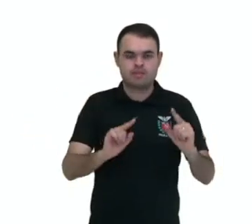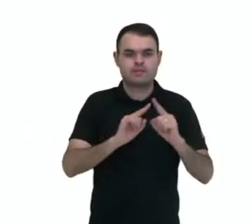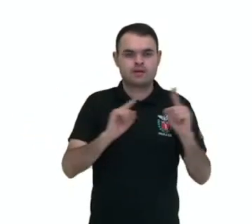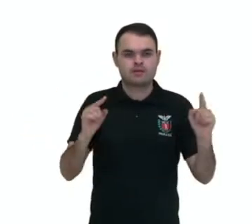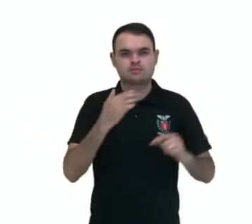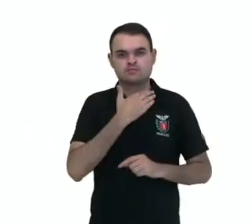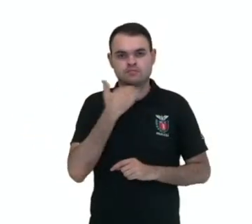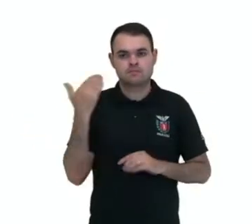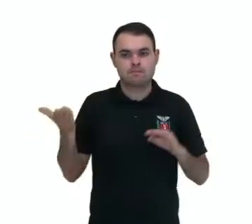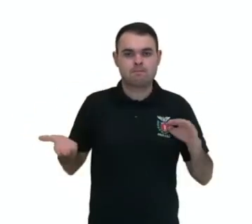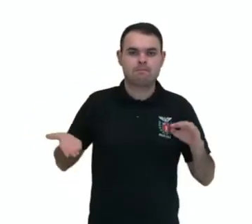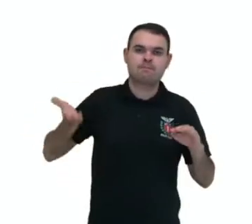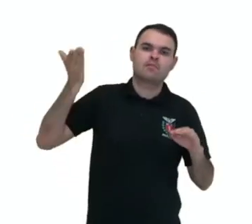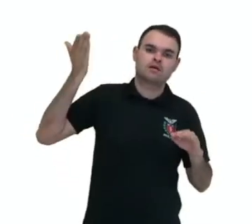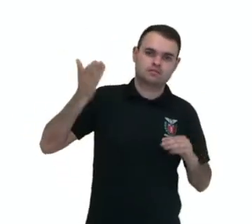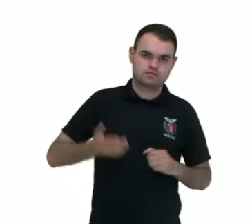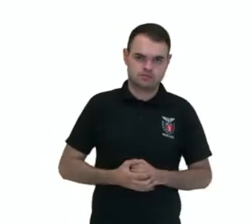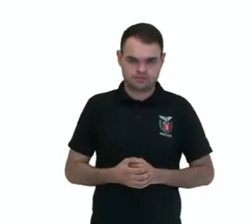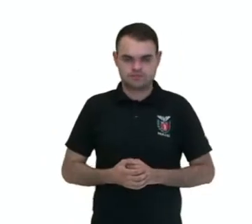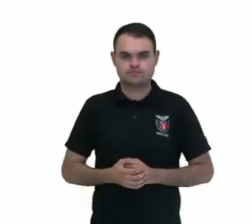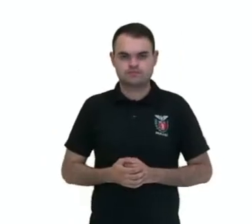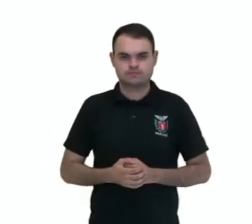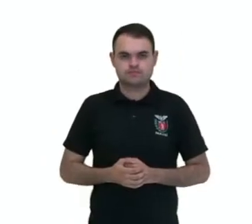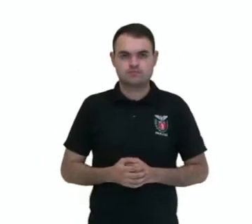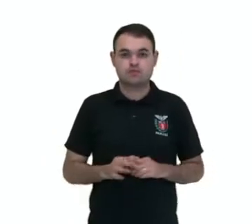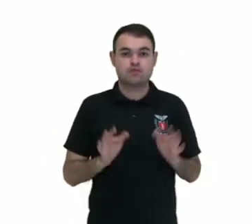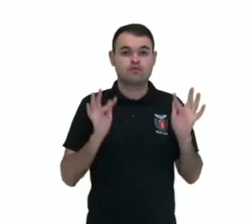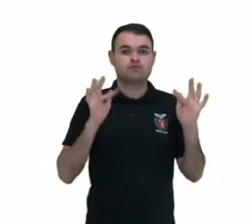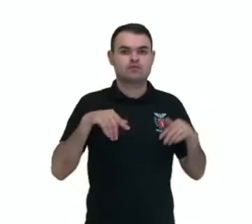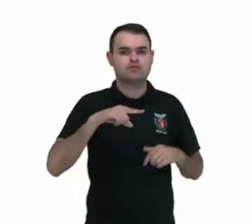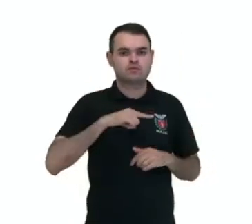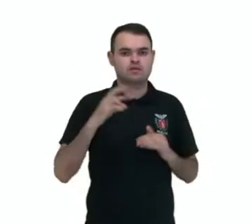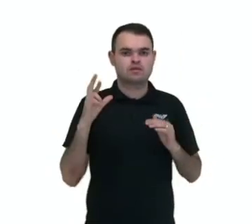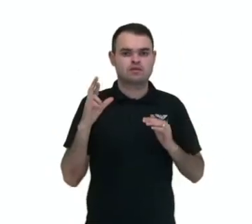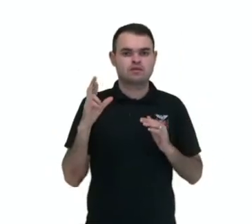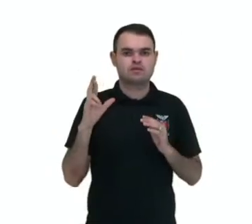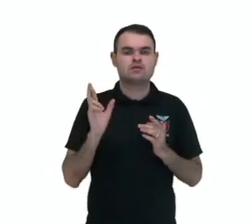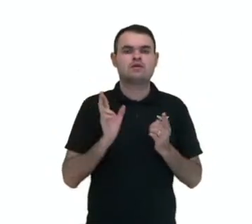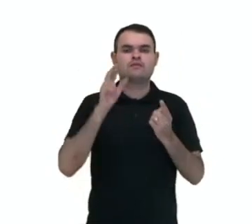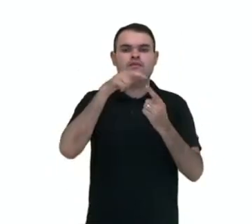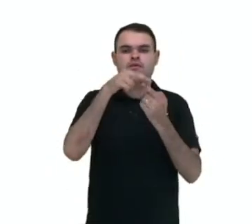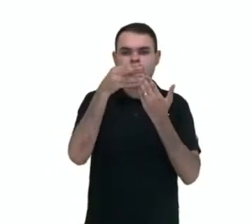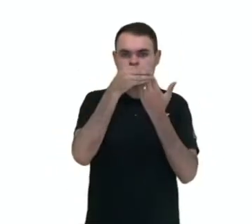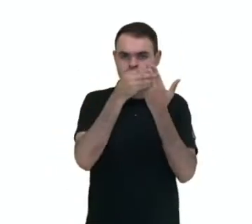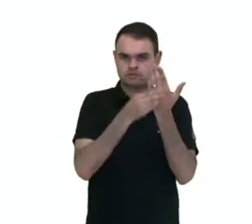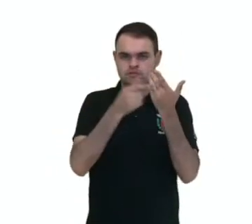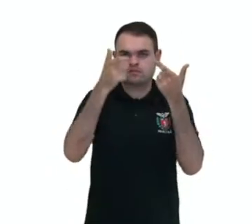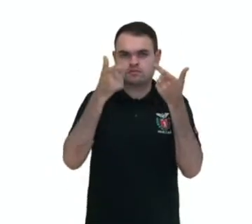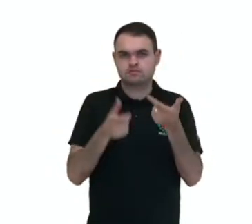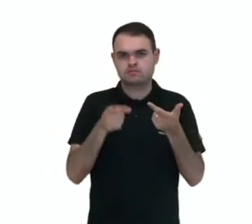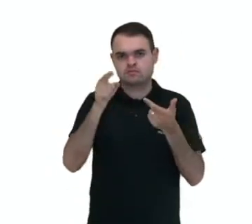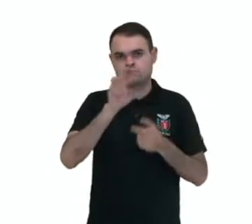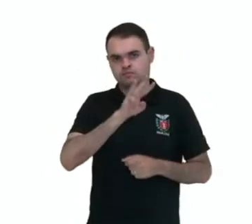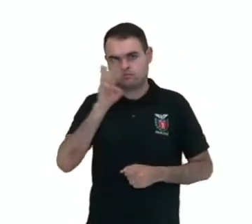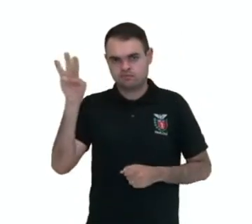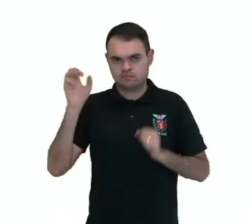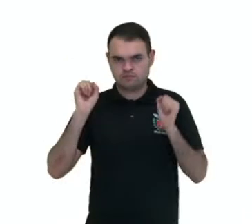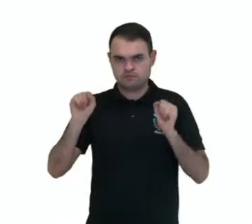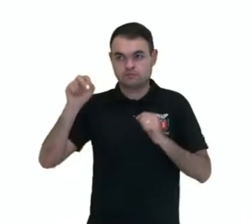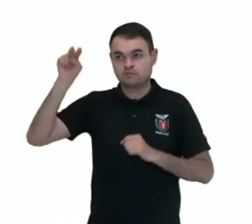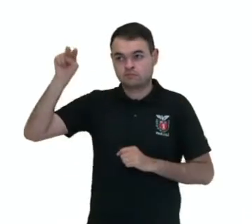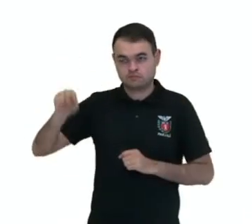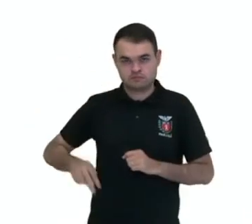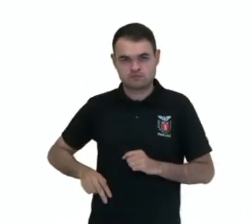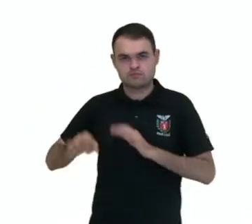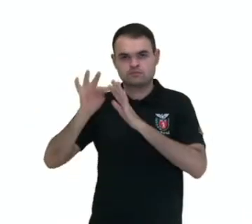mais elevada. Então vejam que aqui no final tem a referência do site onde vocês podem ter essa notícia na